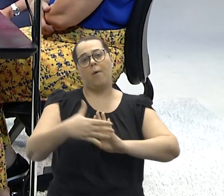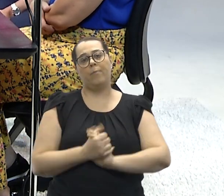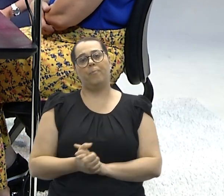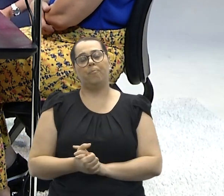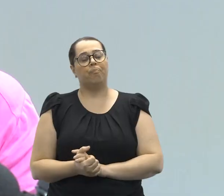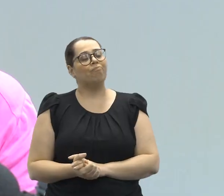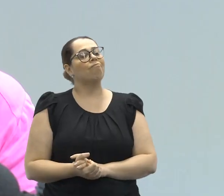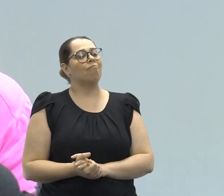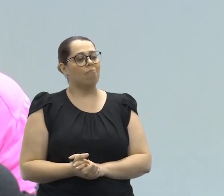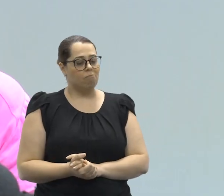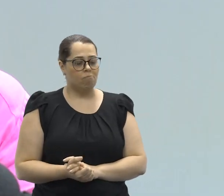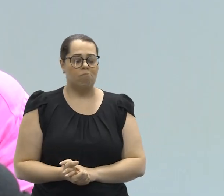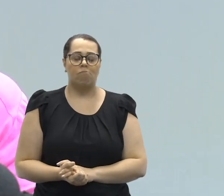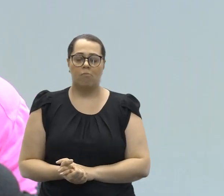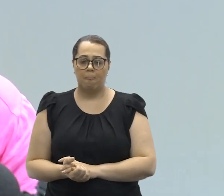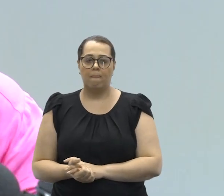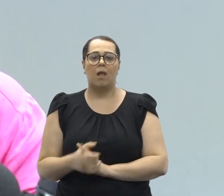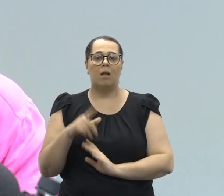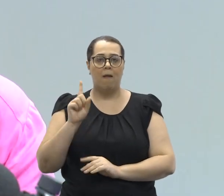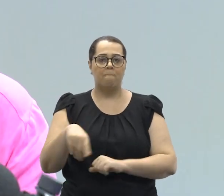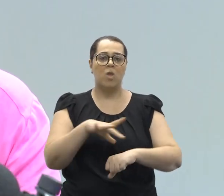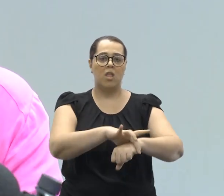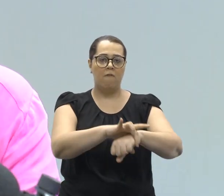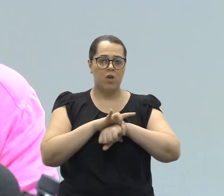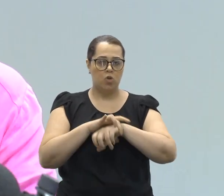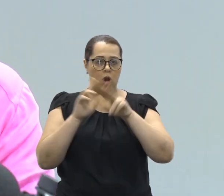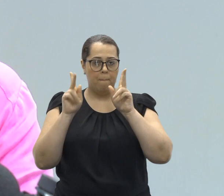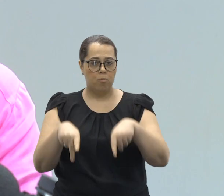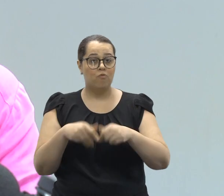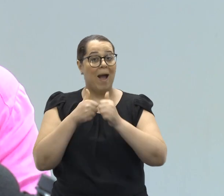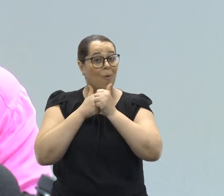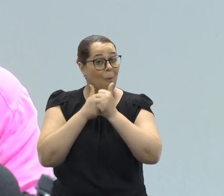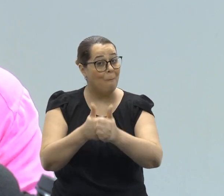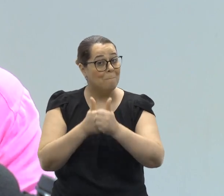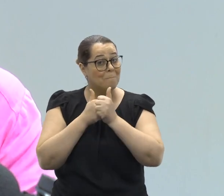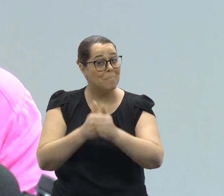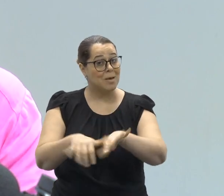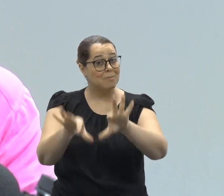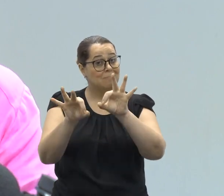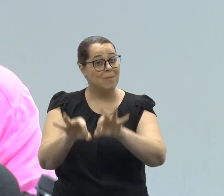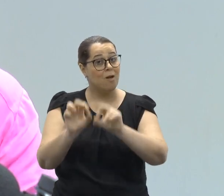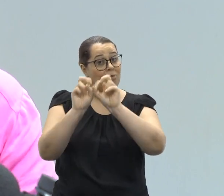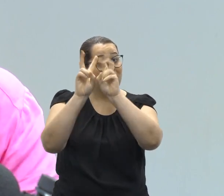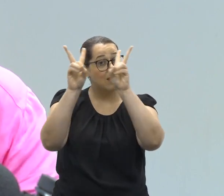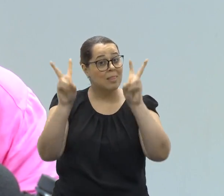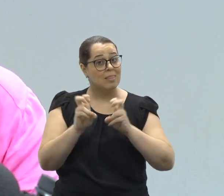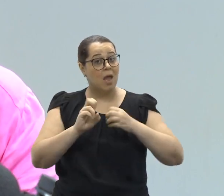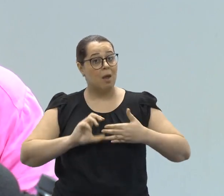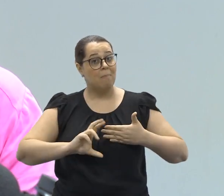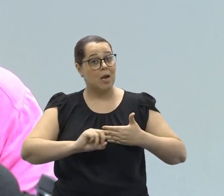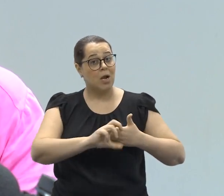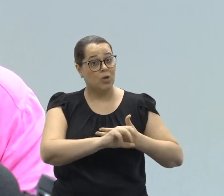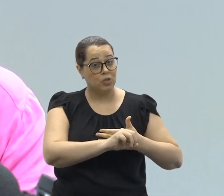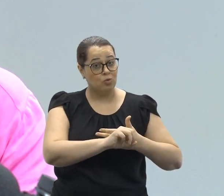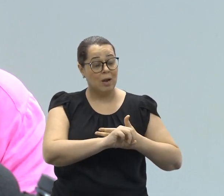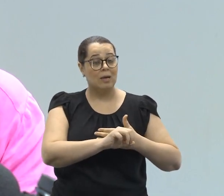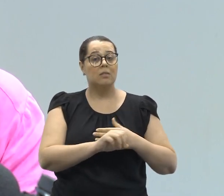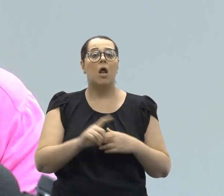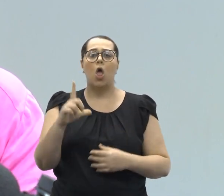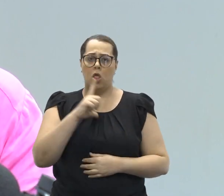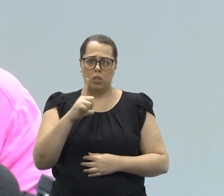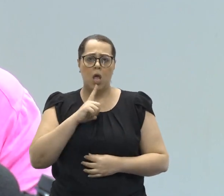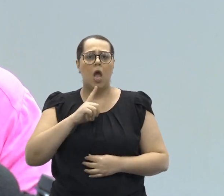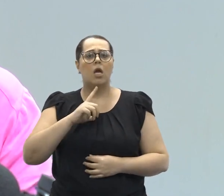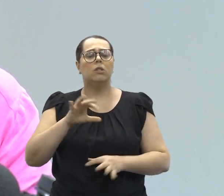Pública, ela acompanha de uma forma muito próxima a questão oncológica, né? Tanto é que nós temos um serviço de